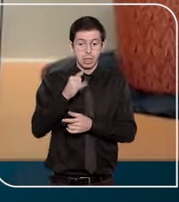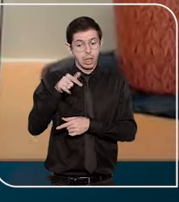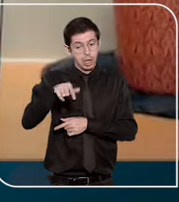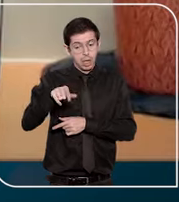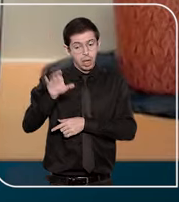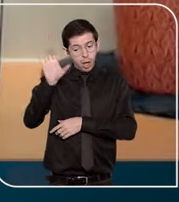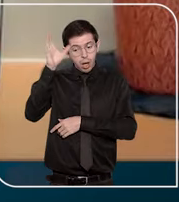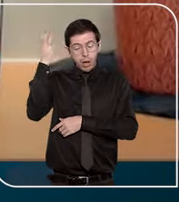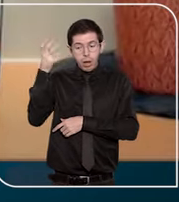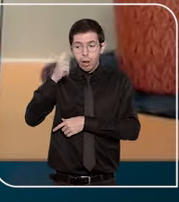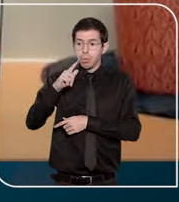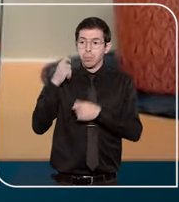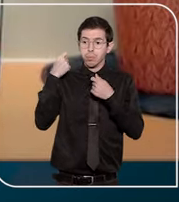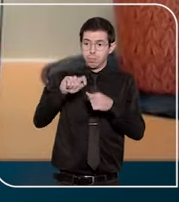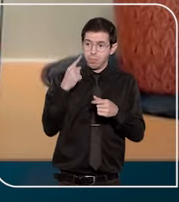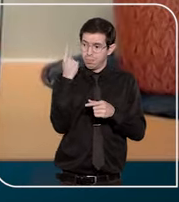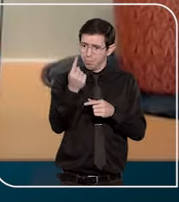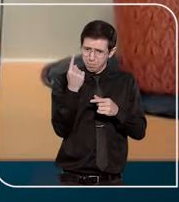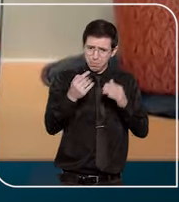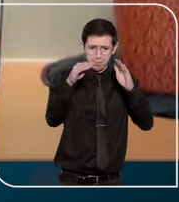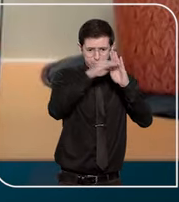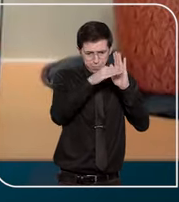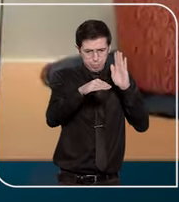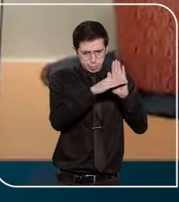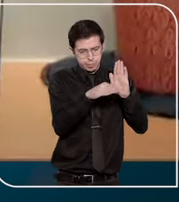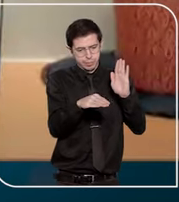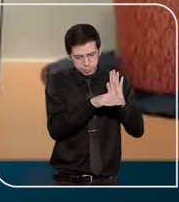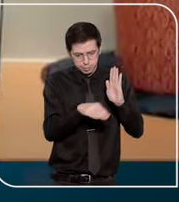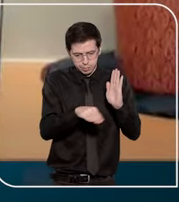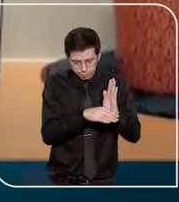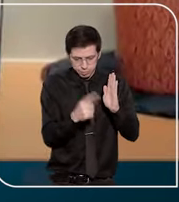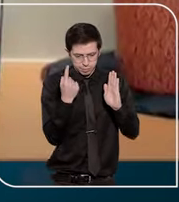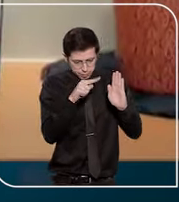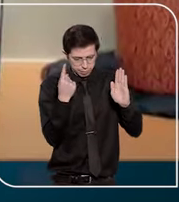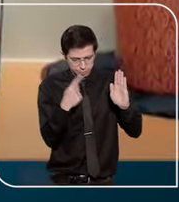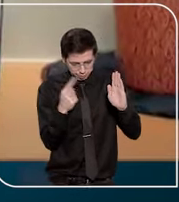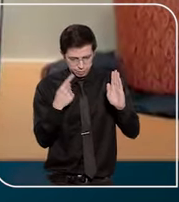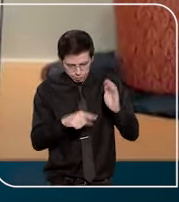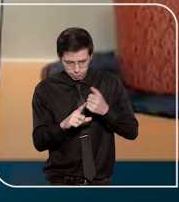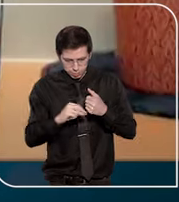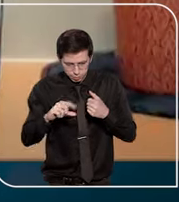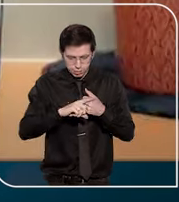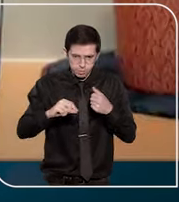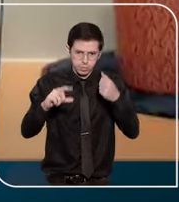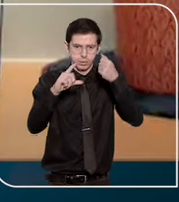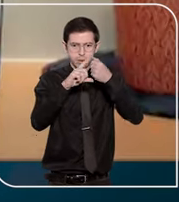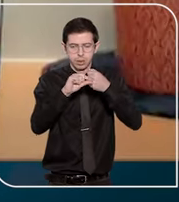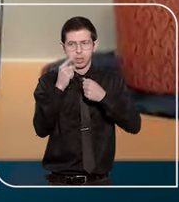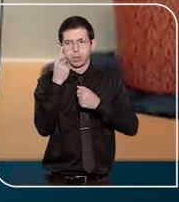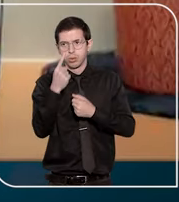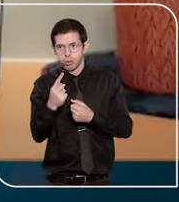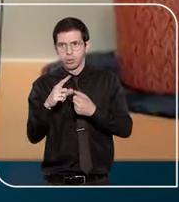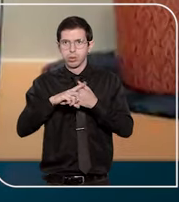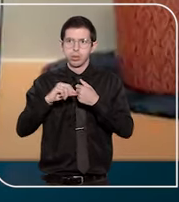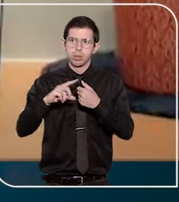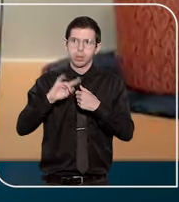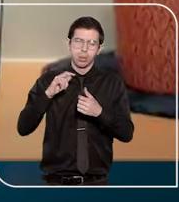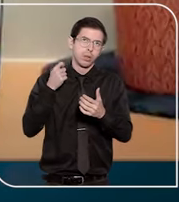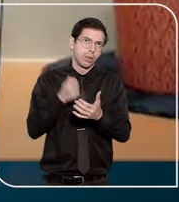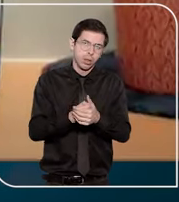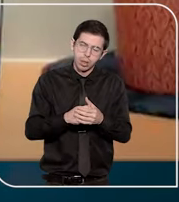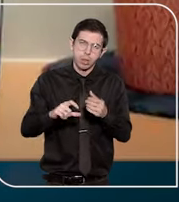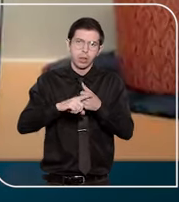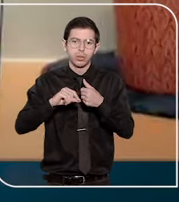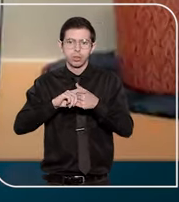não precisa rebater cada um desses artigos. Não vou aplicar o artigo 1º da lei 1 por isso. Não vou aplicar o